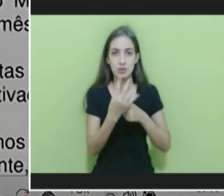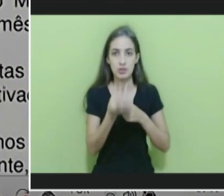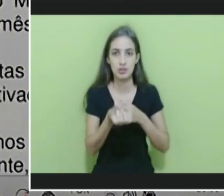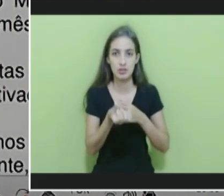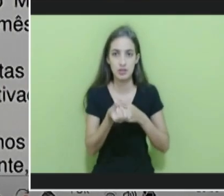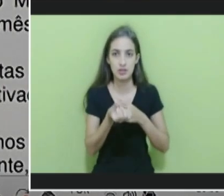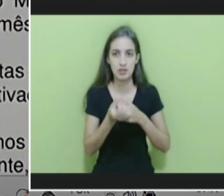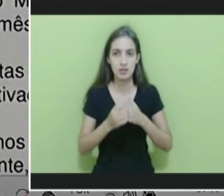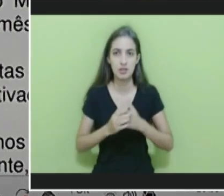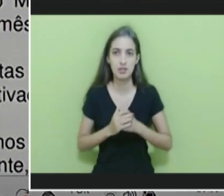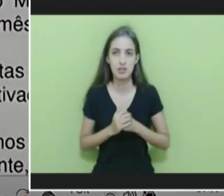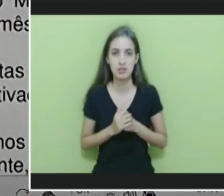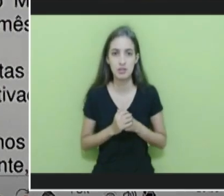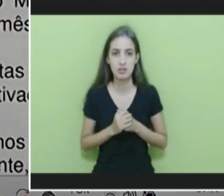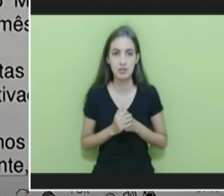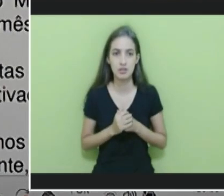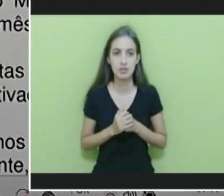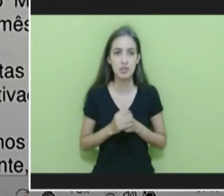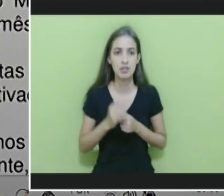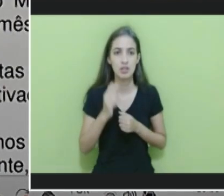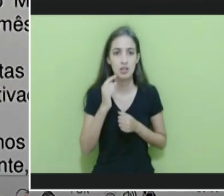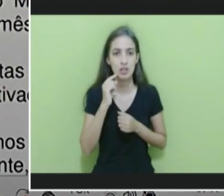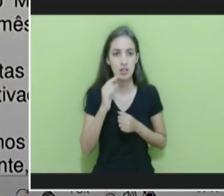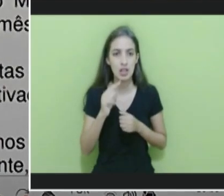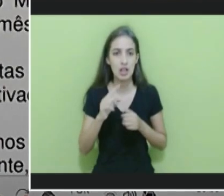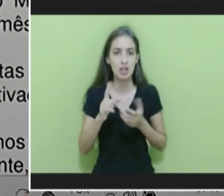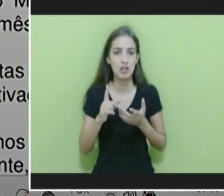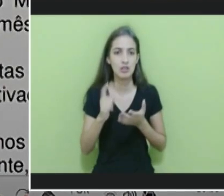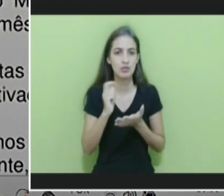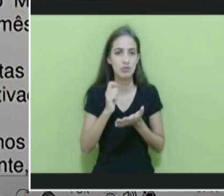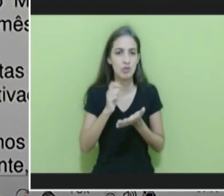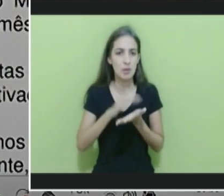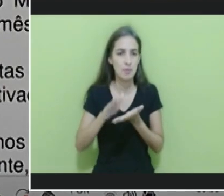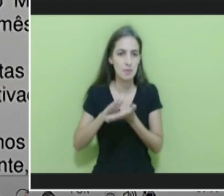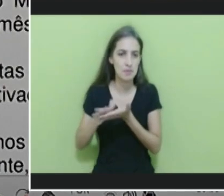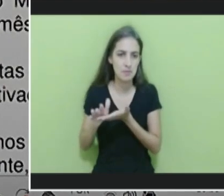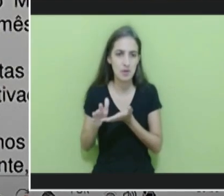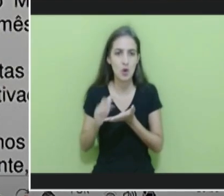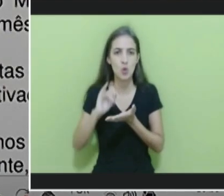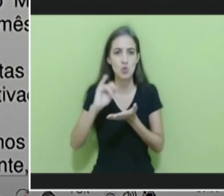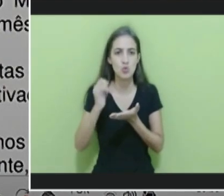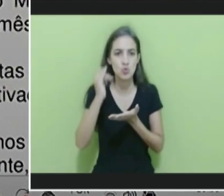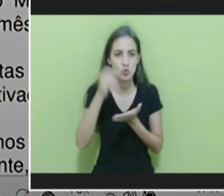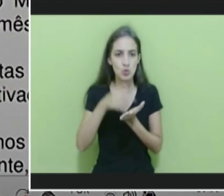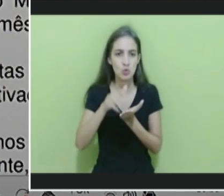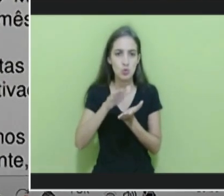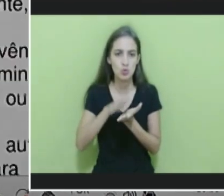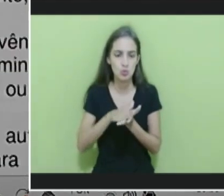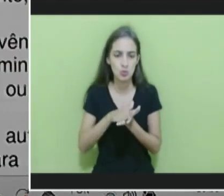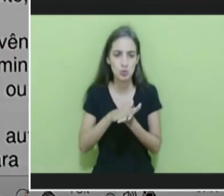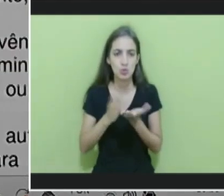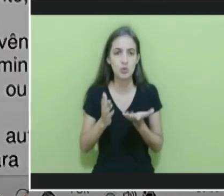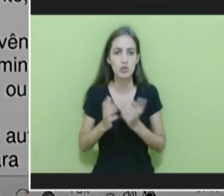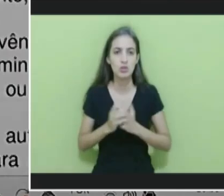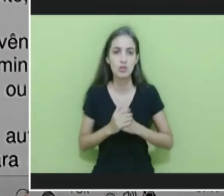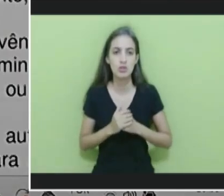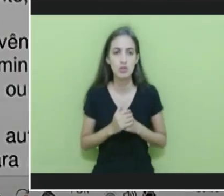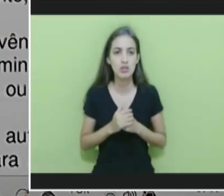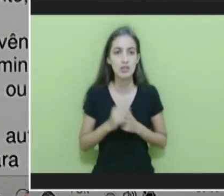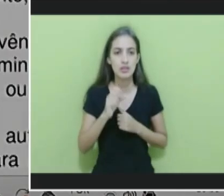despesas com multas e juros por eventual atraso no pagamento de compromissos assumidos, motivado por insuficiência de